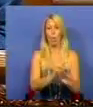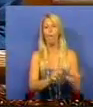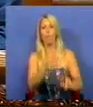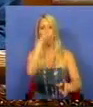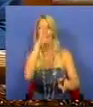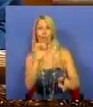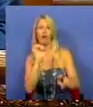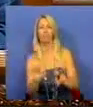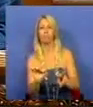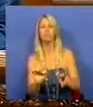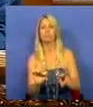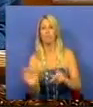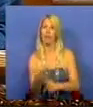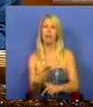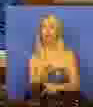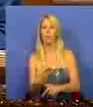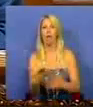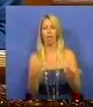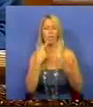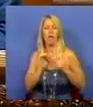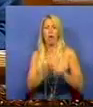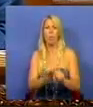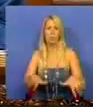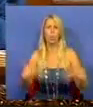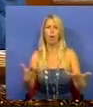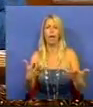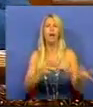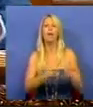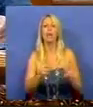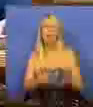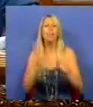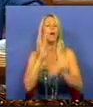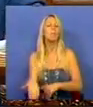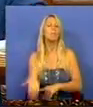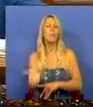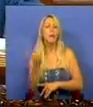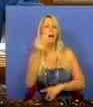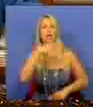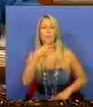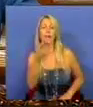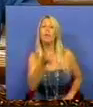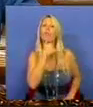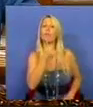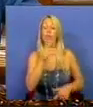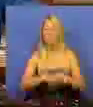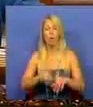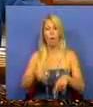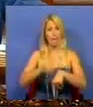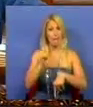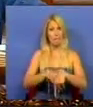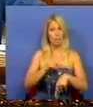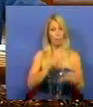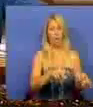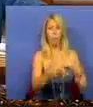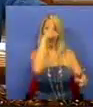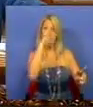recusando toda e qualquer outra alternativa. Mas deixa por explicar muitas decisões, quer quanto ao tempo da nacionalização, quer quanto